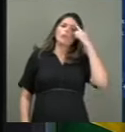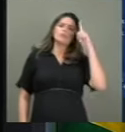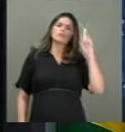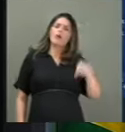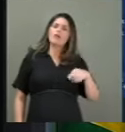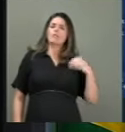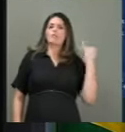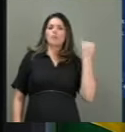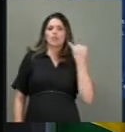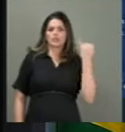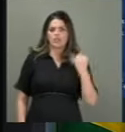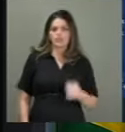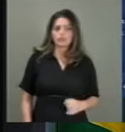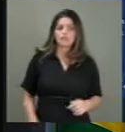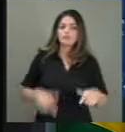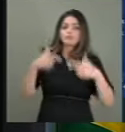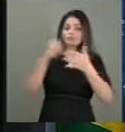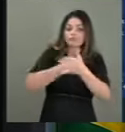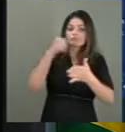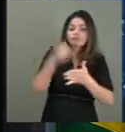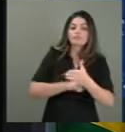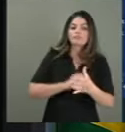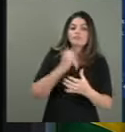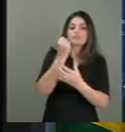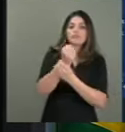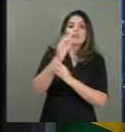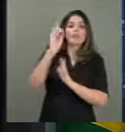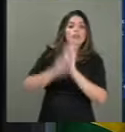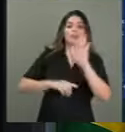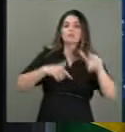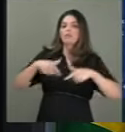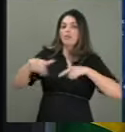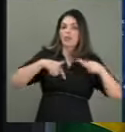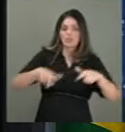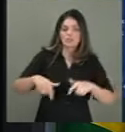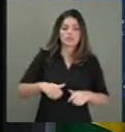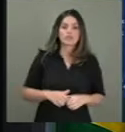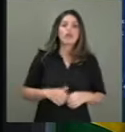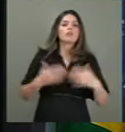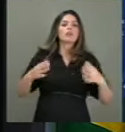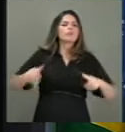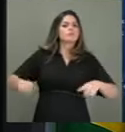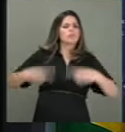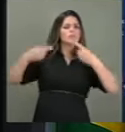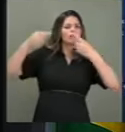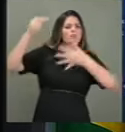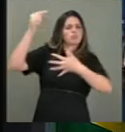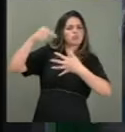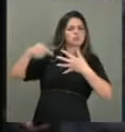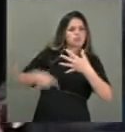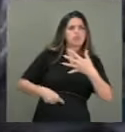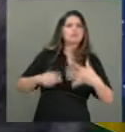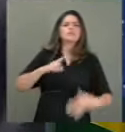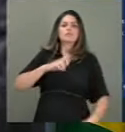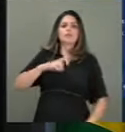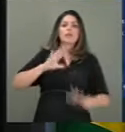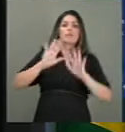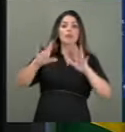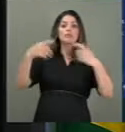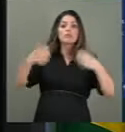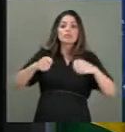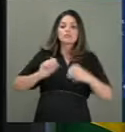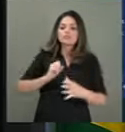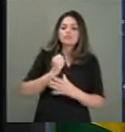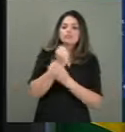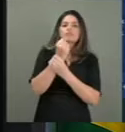quem continuamos lutando pela garantia do direito trabalhista os desafios são enormes é preciso primeiramente que sejamos